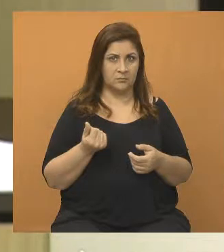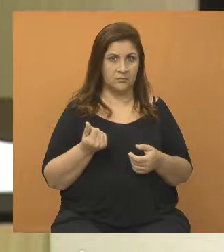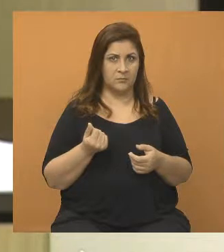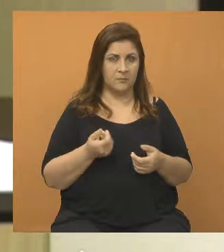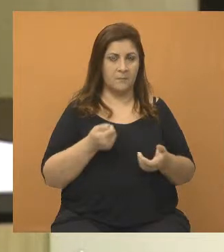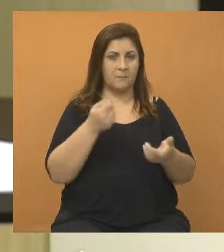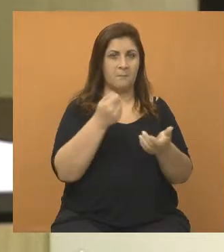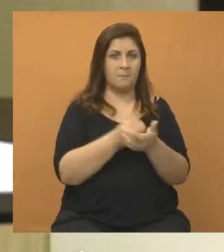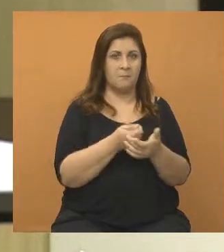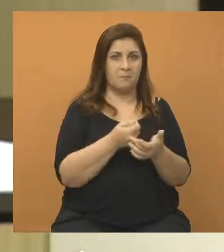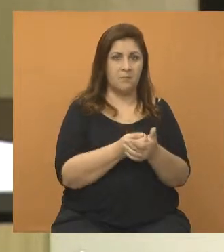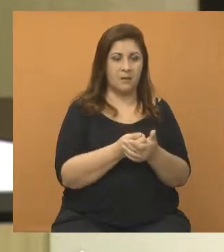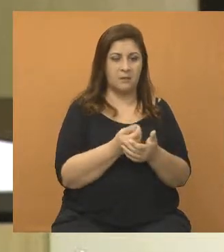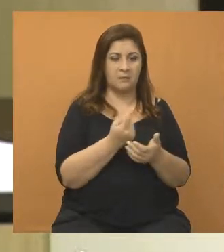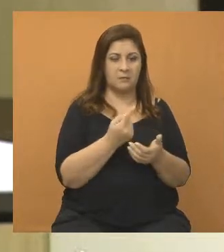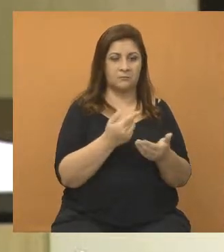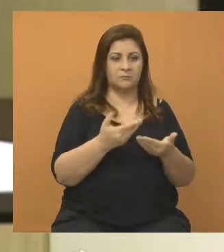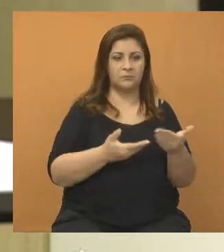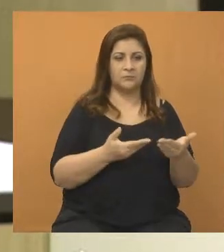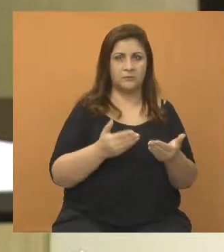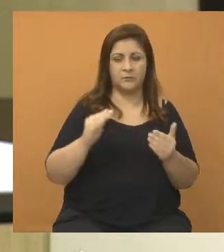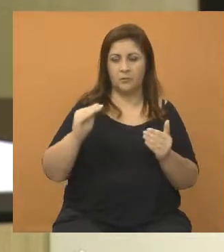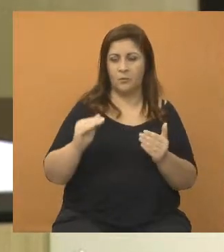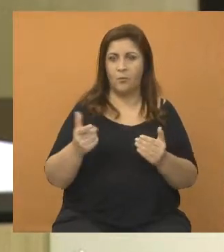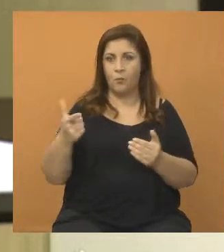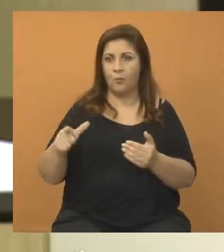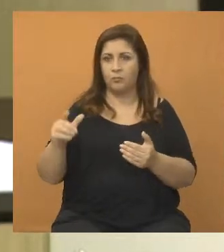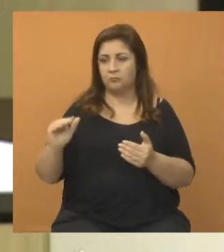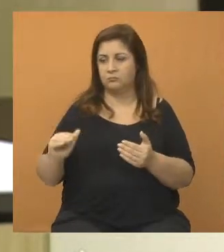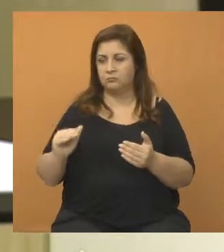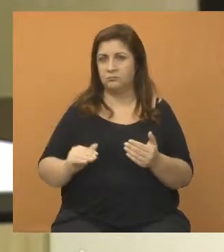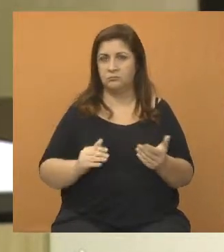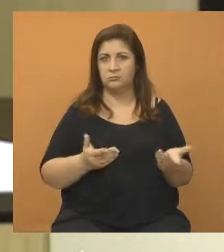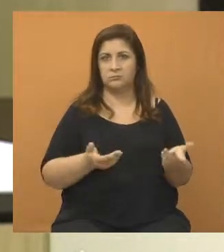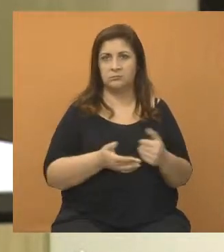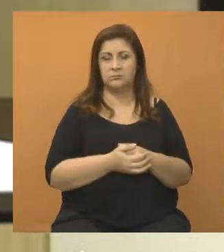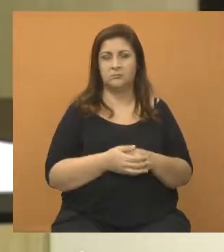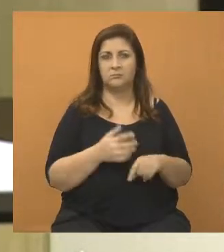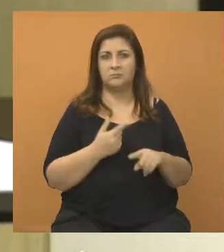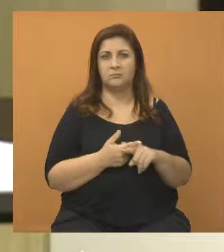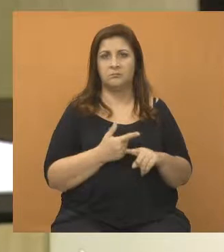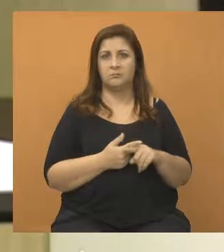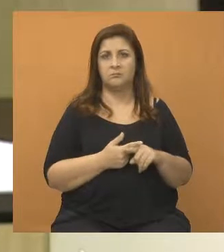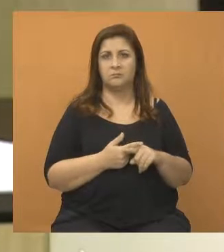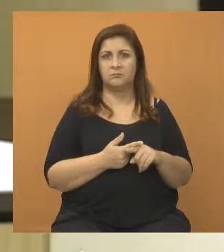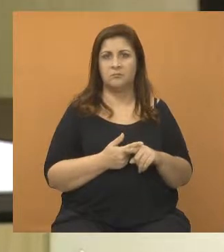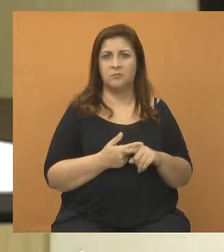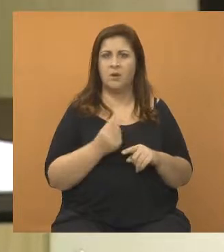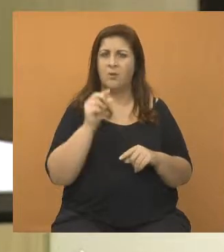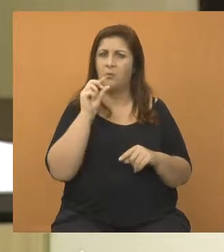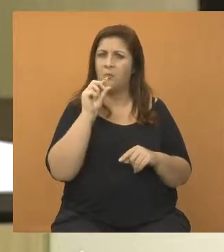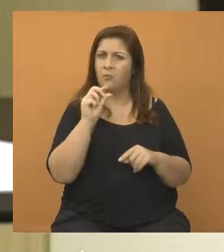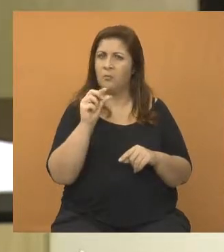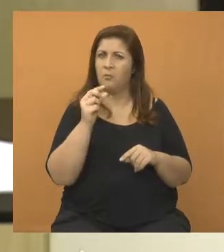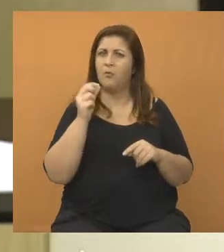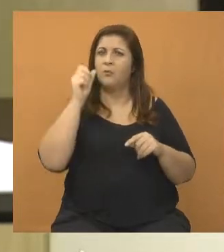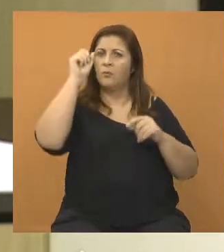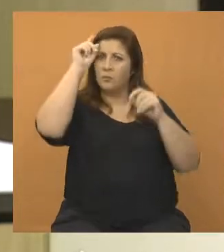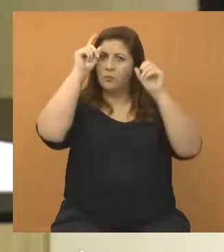mais em um serviço, então vai diminuindo dos outros. Mas a gente fica triste quando vê um pouco investimento na